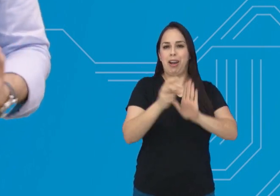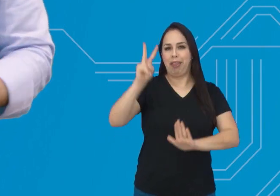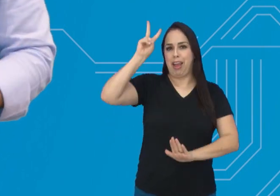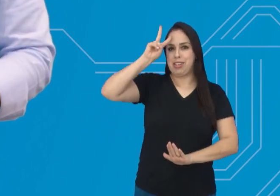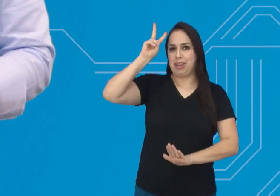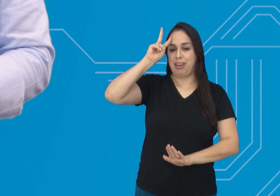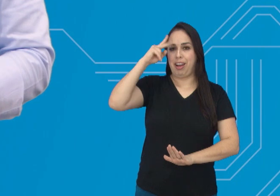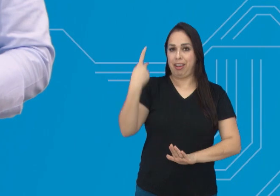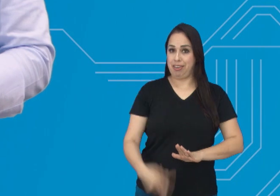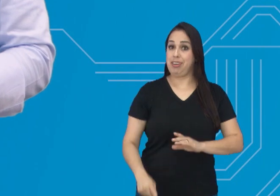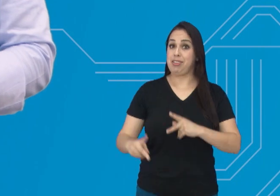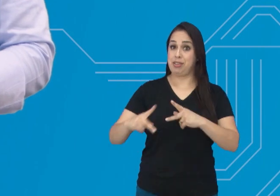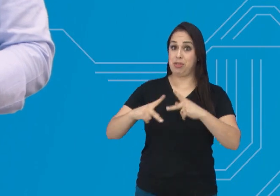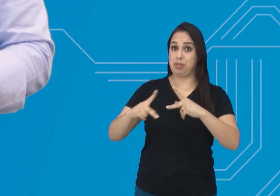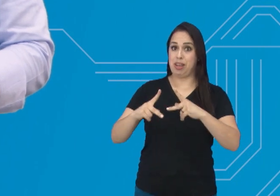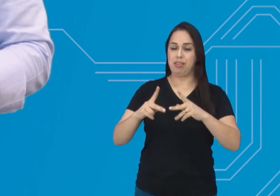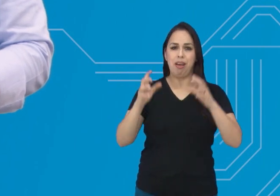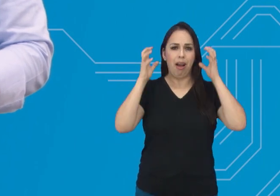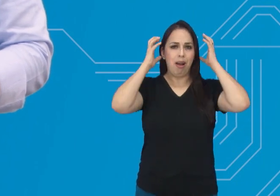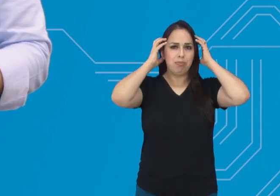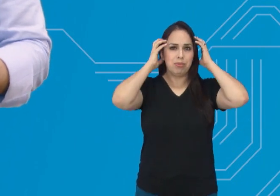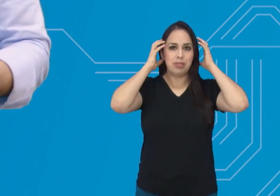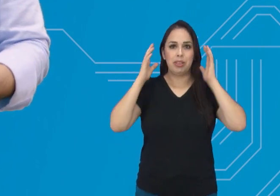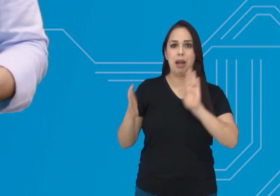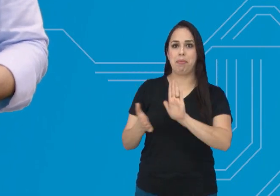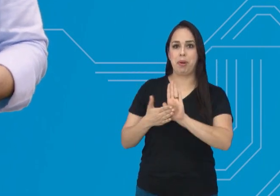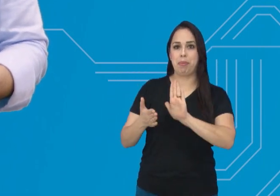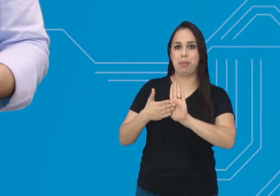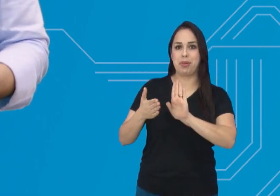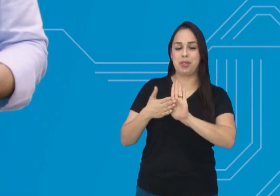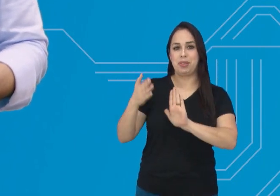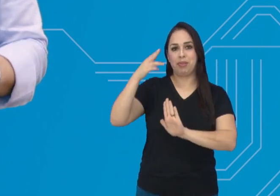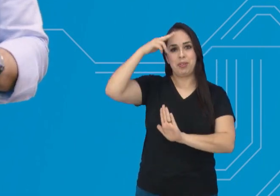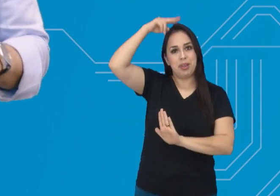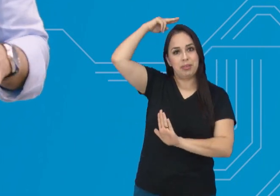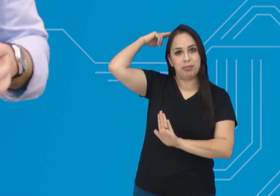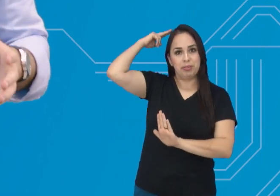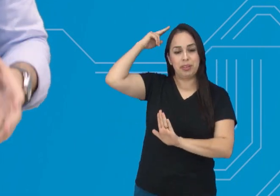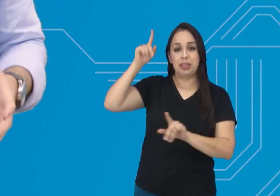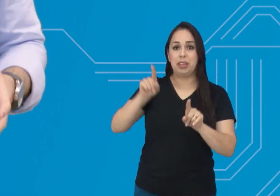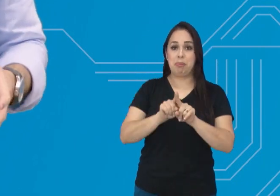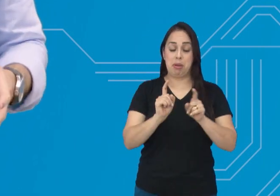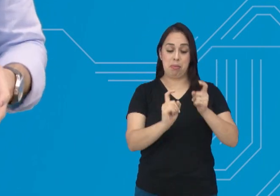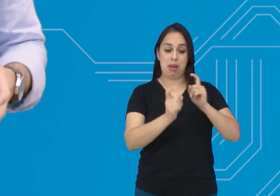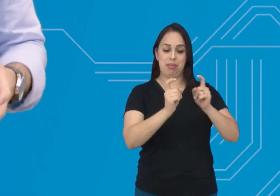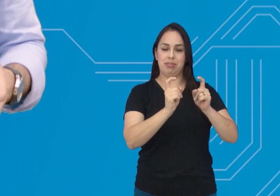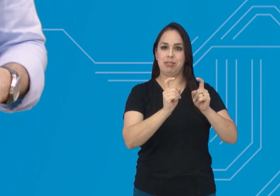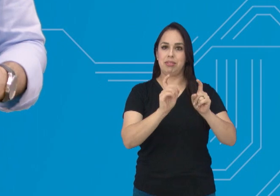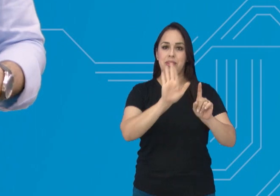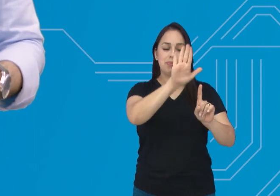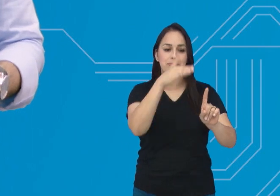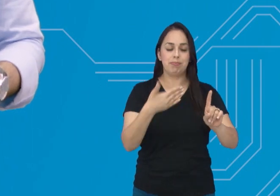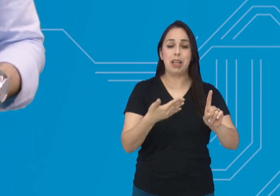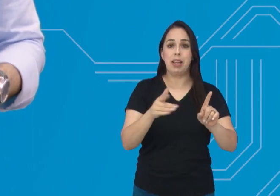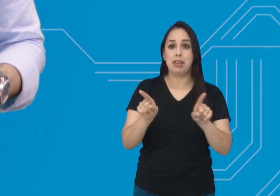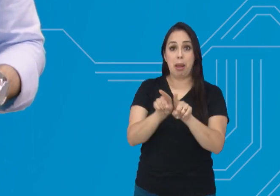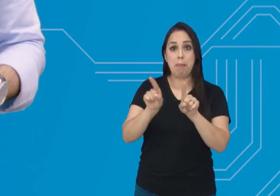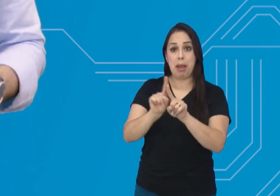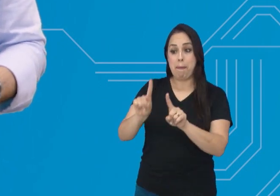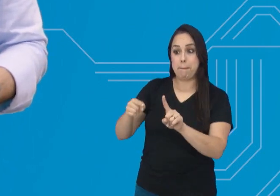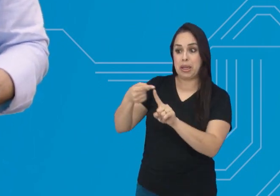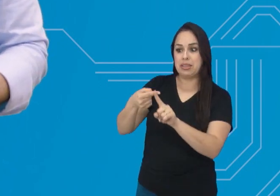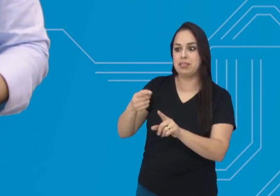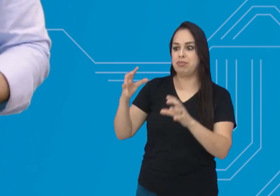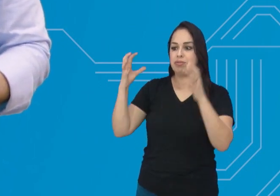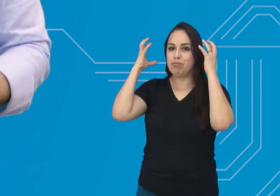rádios de São José e região. Proposta pelo vereador Robertinho da Padaria, a cerimônia também foi uma forma de celebrar os 100 anos do rádio no